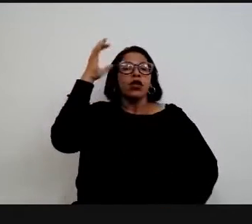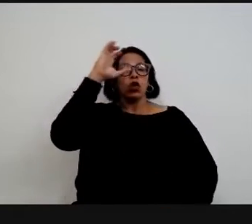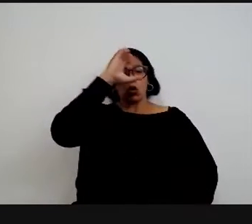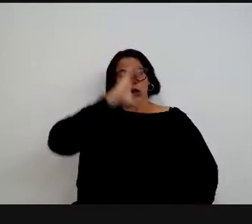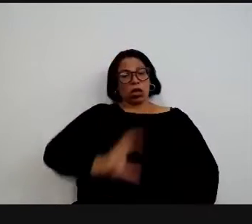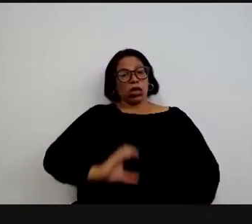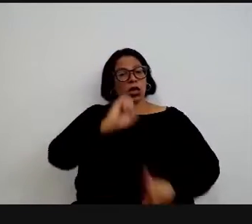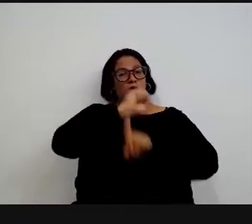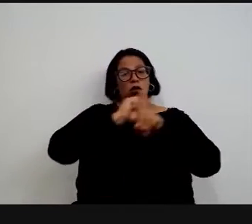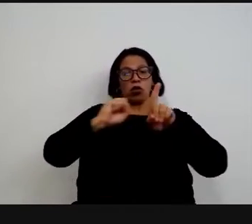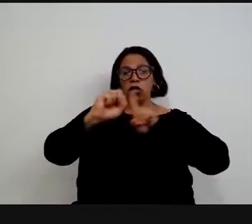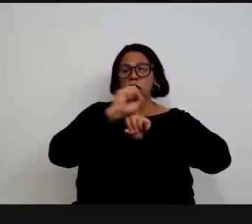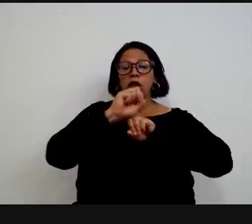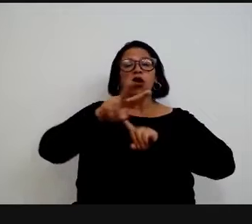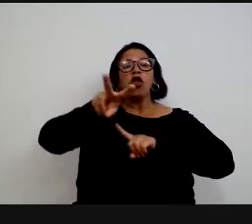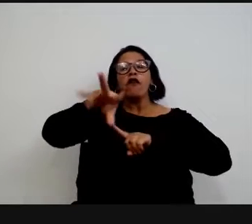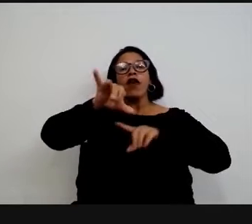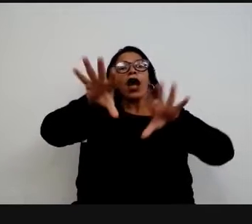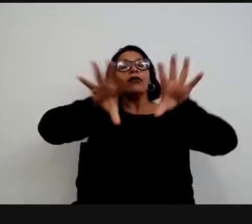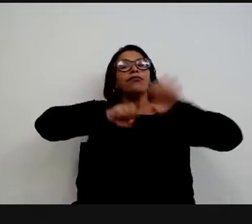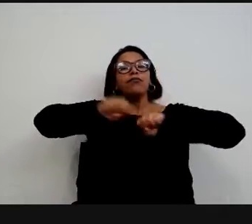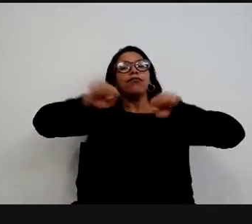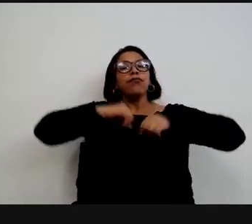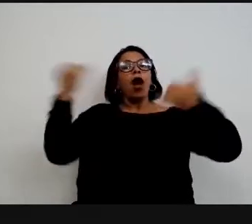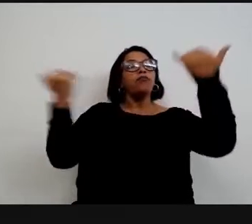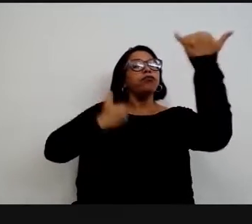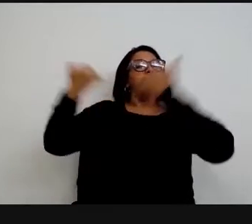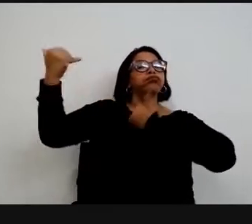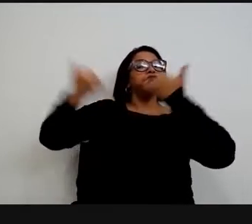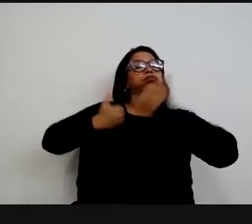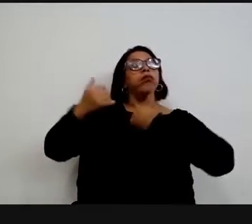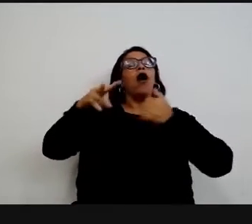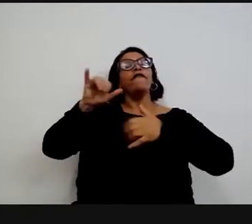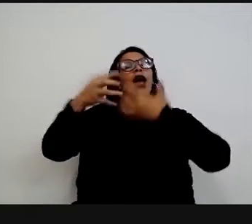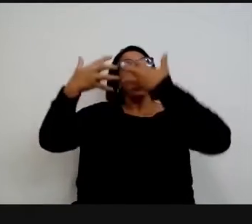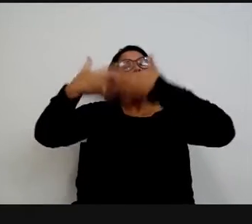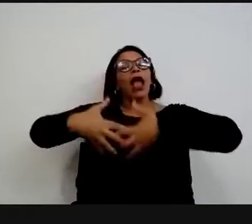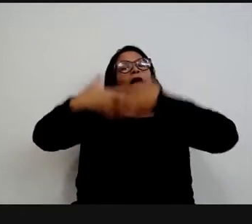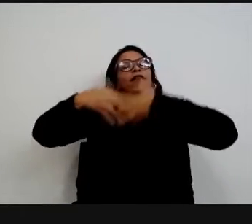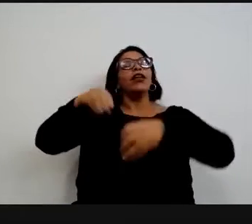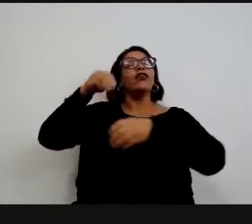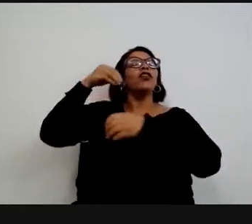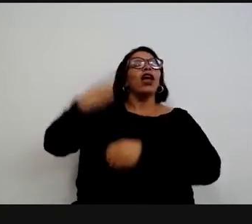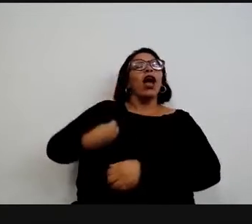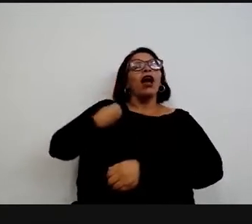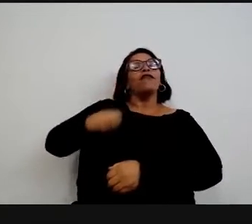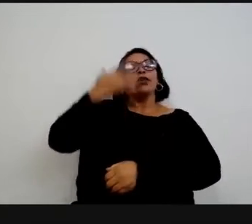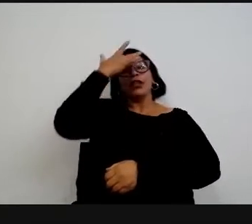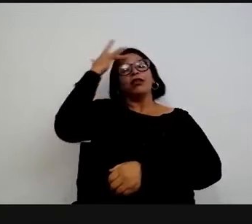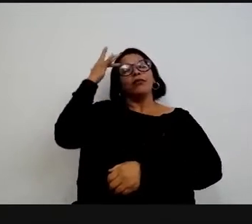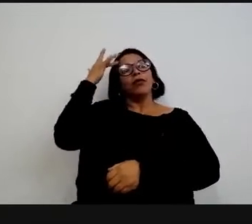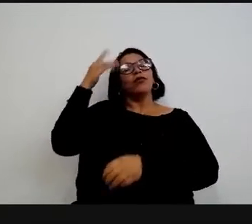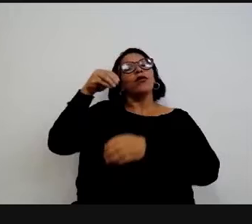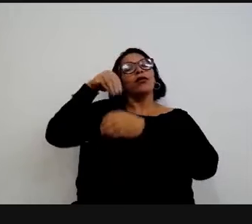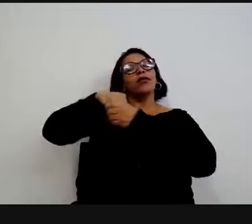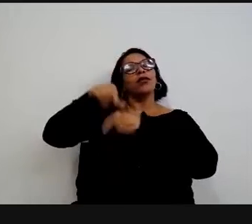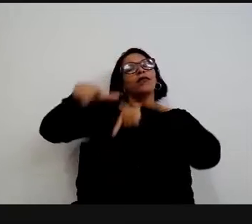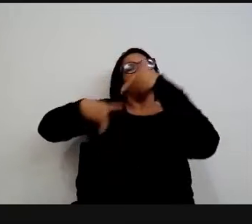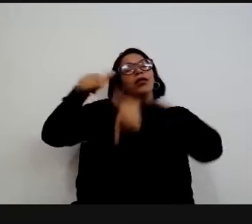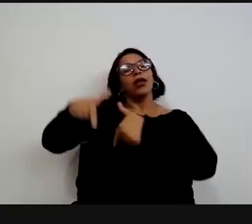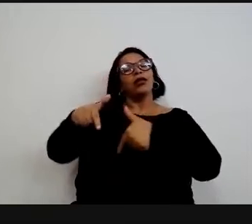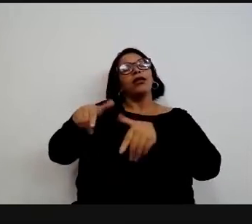pessoas. Estimulam uma reflexão sobre o trabalho legislativo. Então, acho que os desafios é a gente conseguir